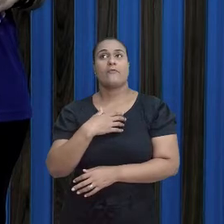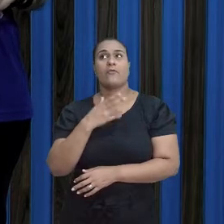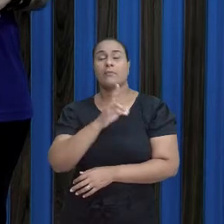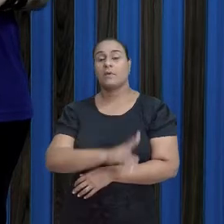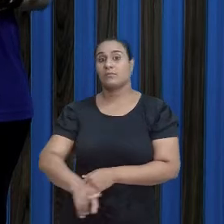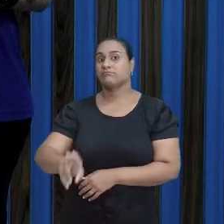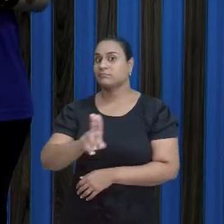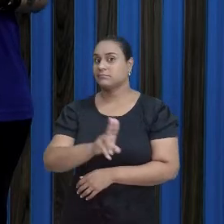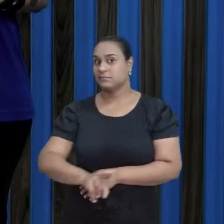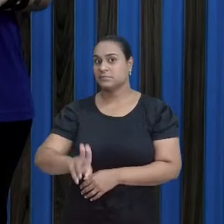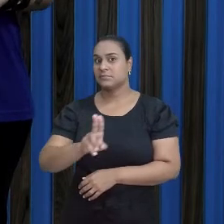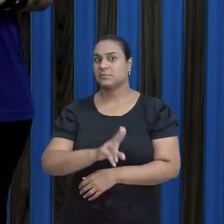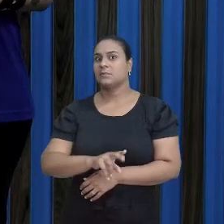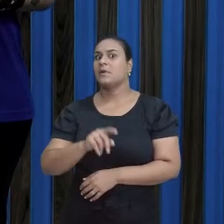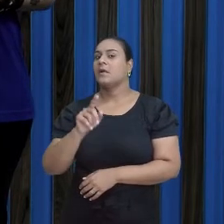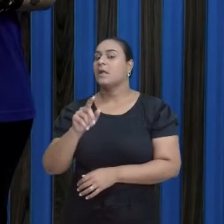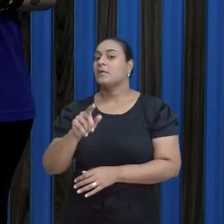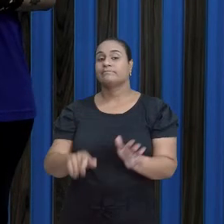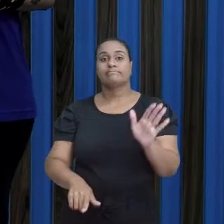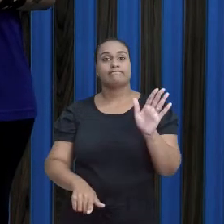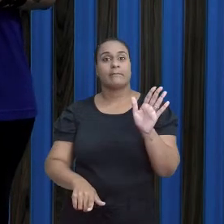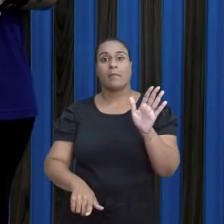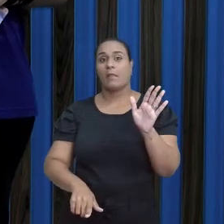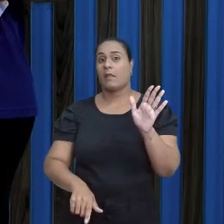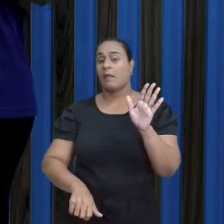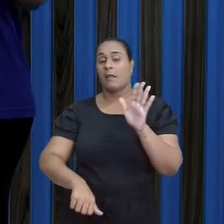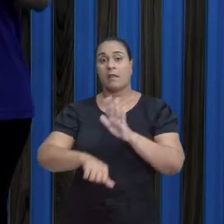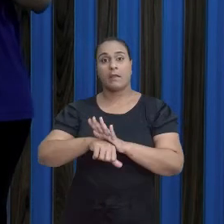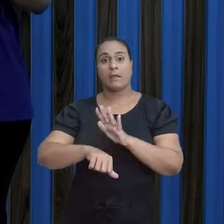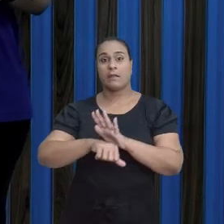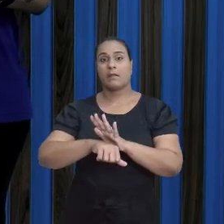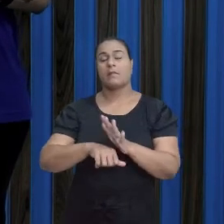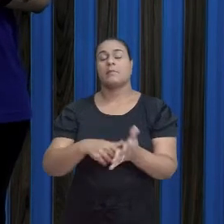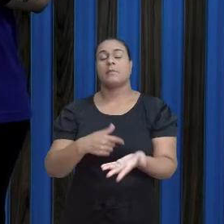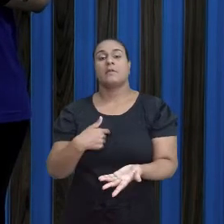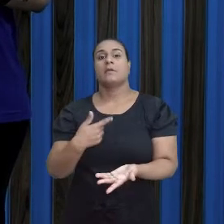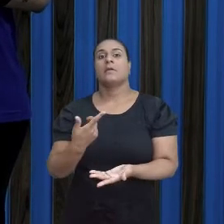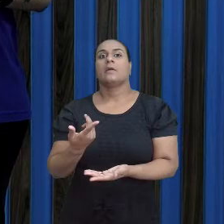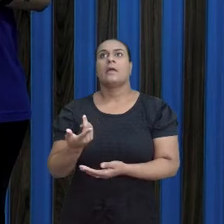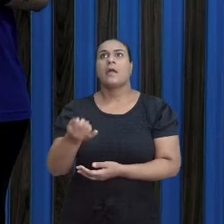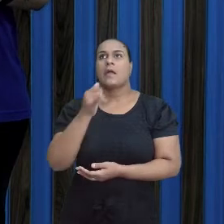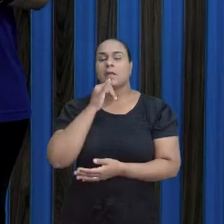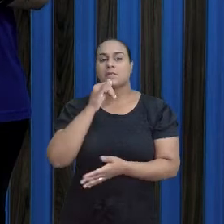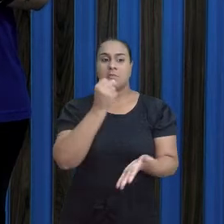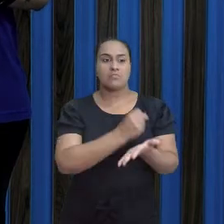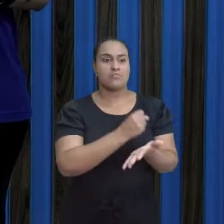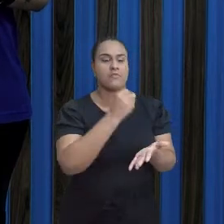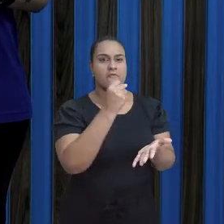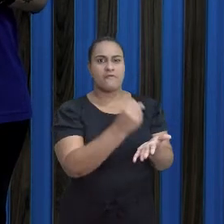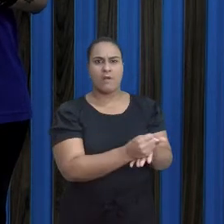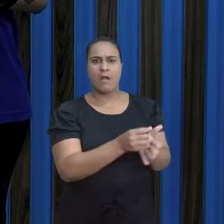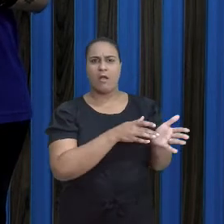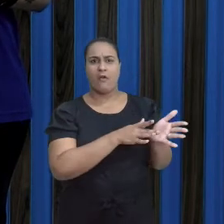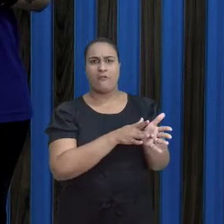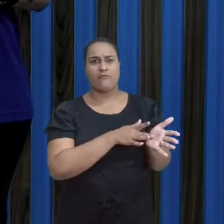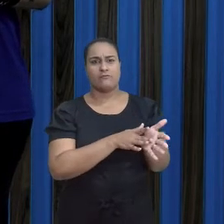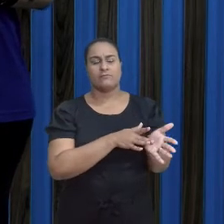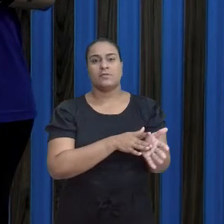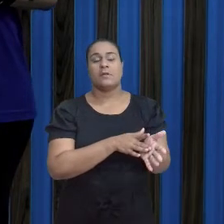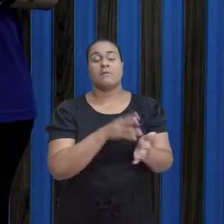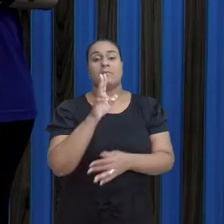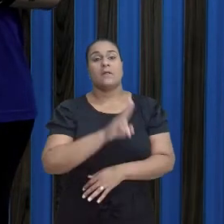utiliza muito, que é ilegal, né? E da gente falsificar, às vezes, documentos, né? Fraudar